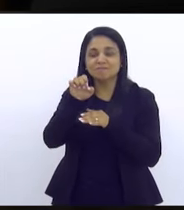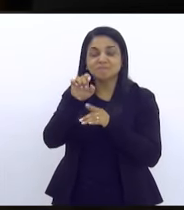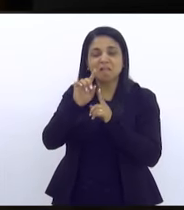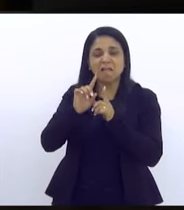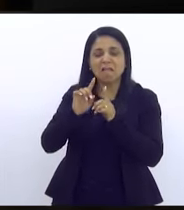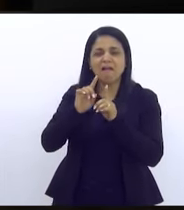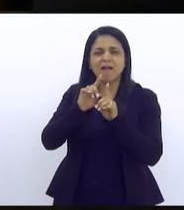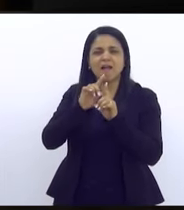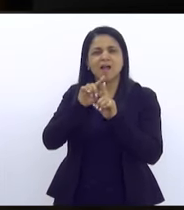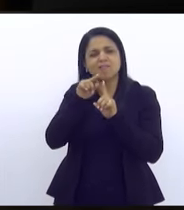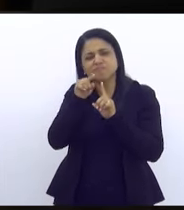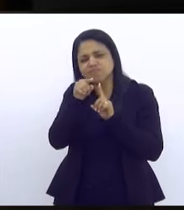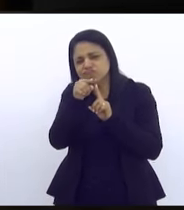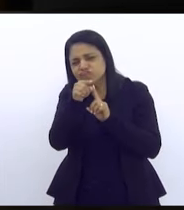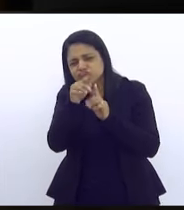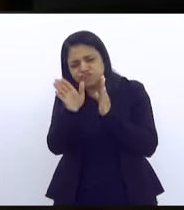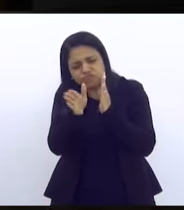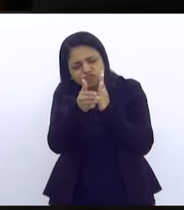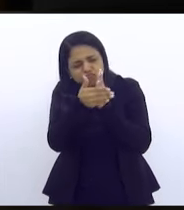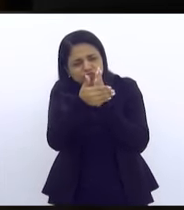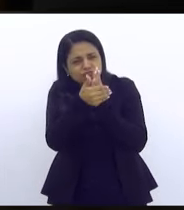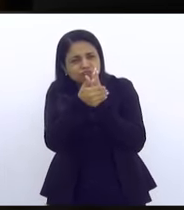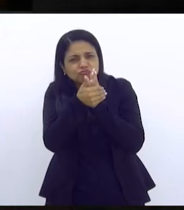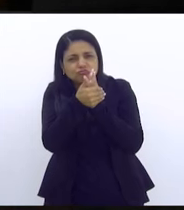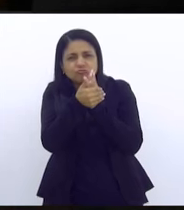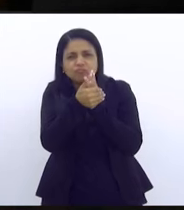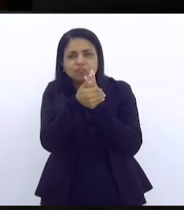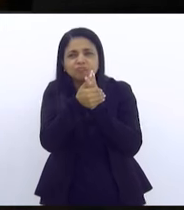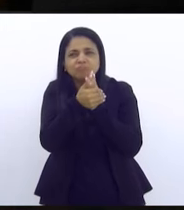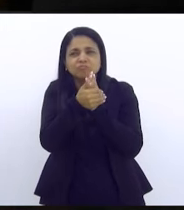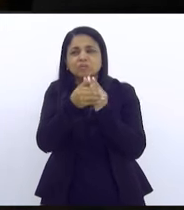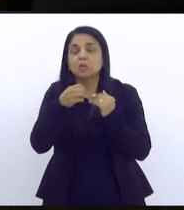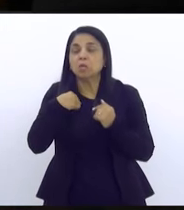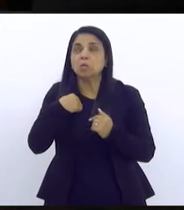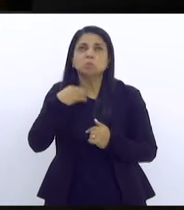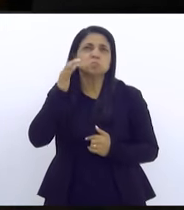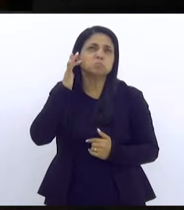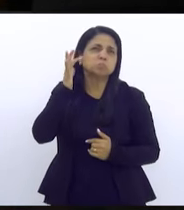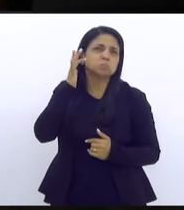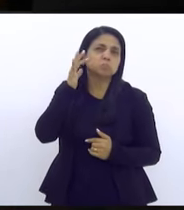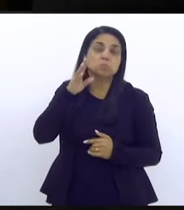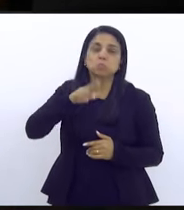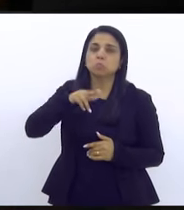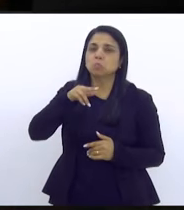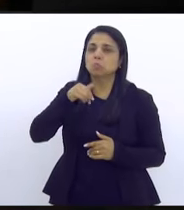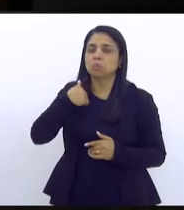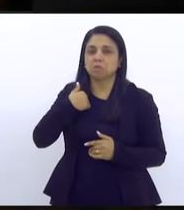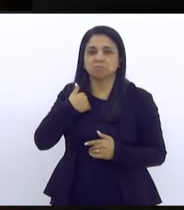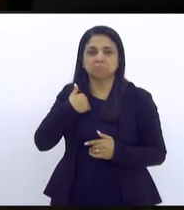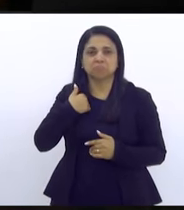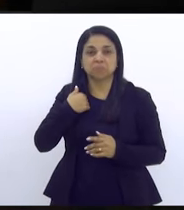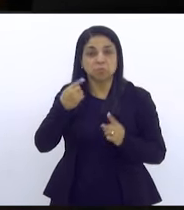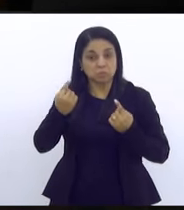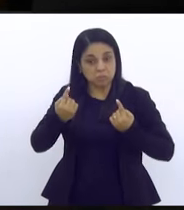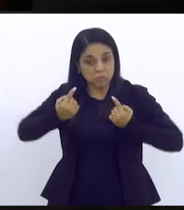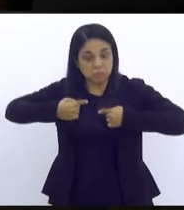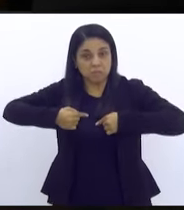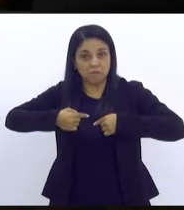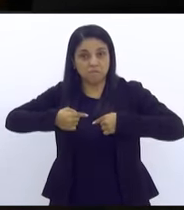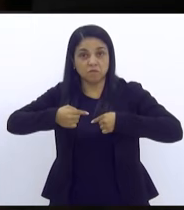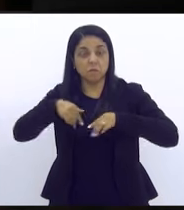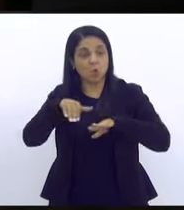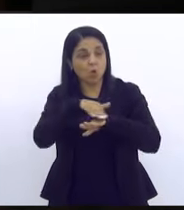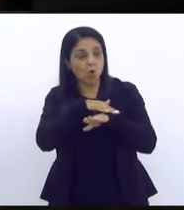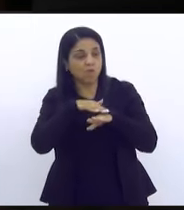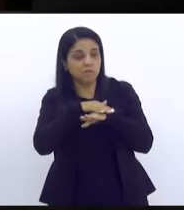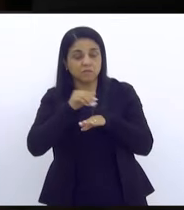lá, escondidinho. Nunca passou pela minha cabeça. Um baita de um desafio. Eu conversava com a dona Ana,